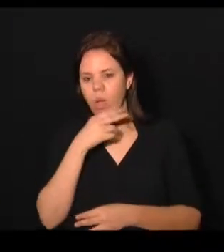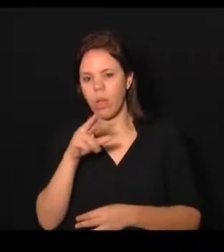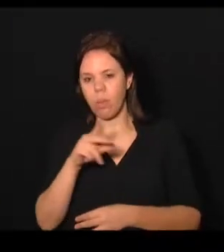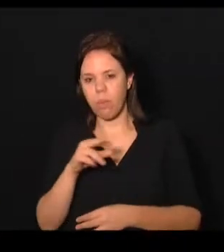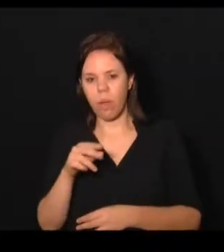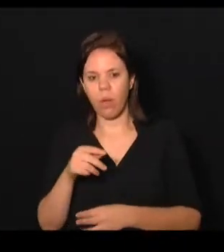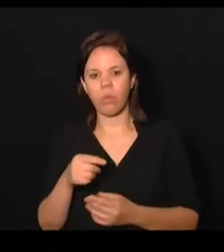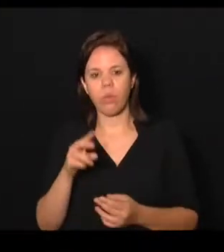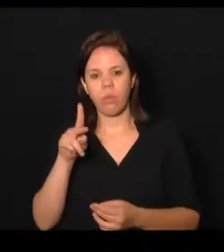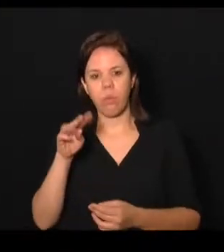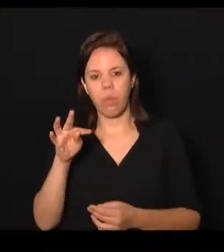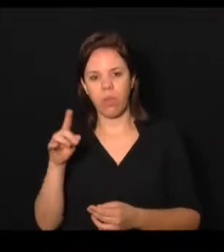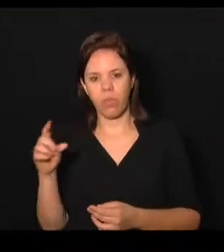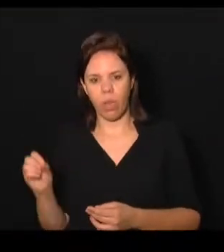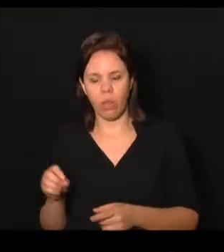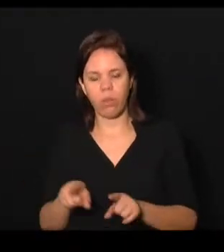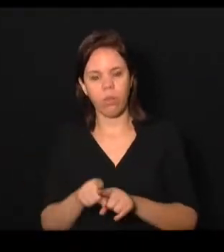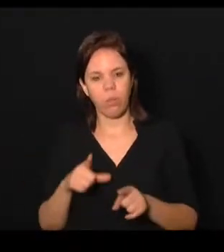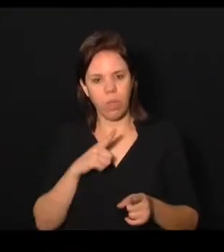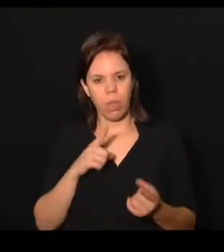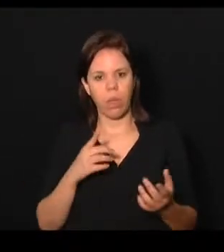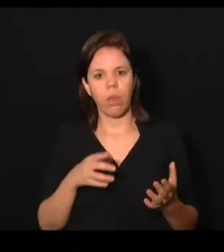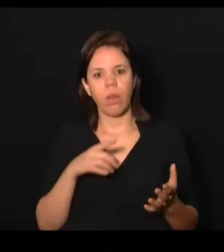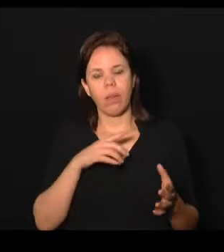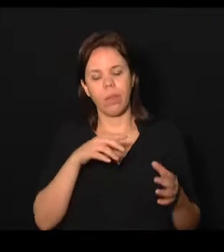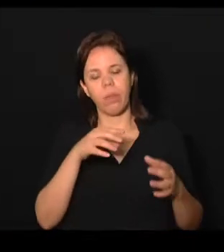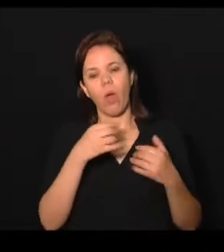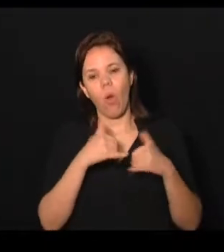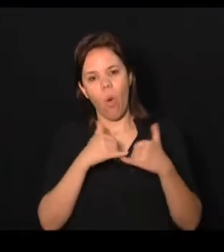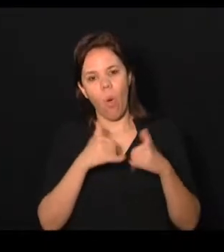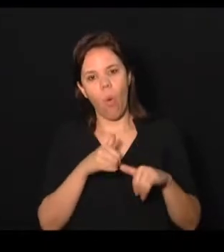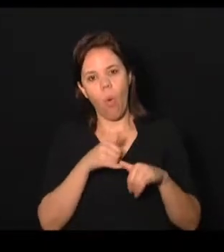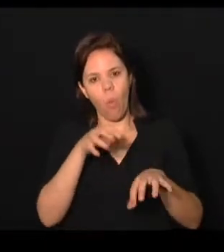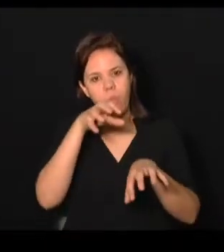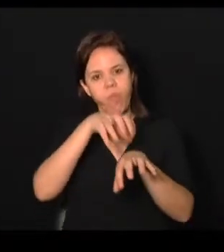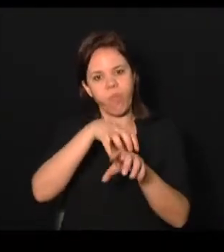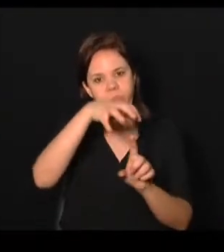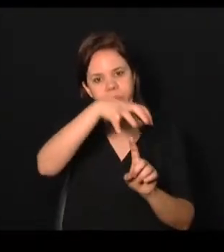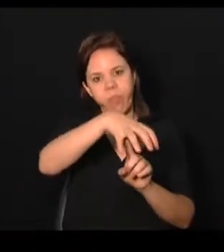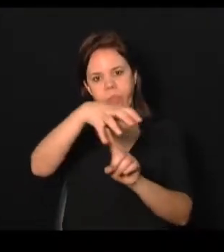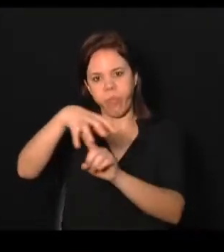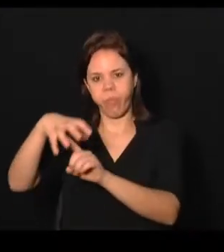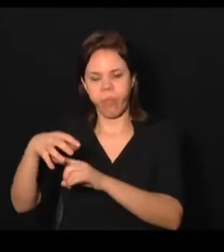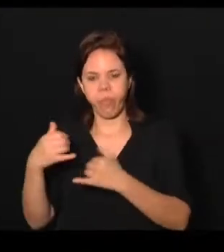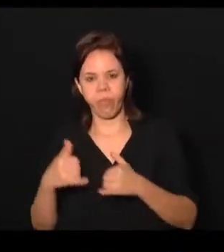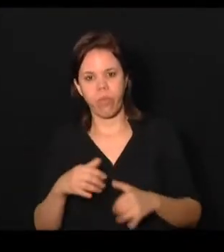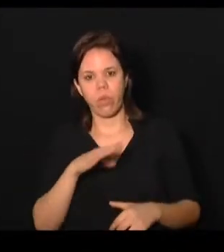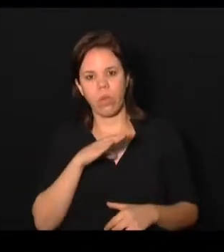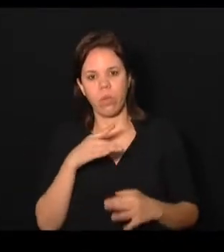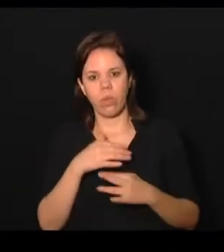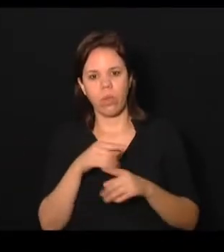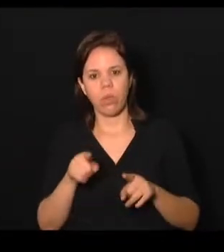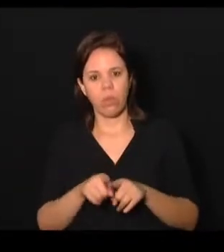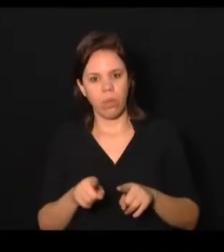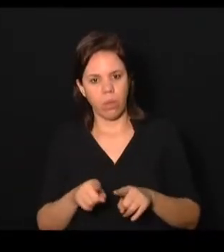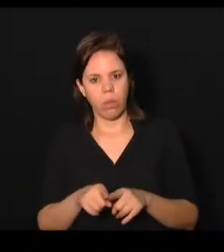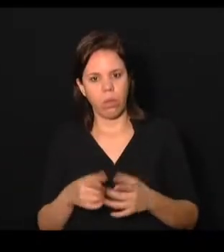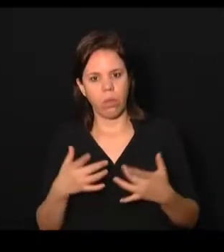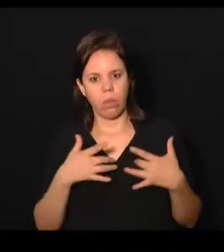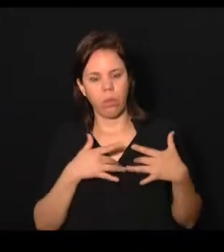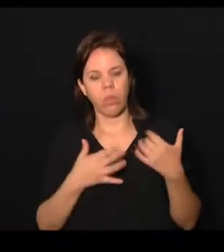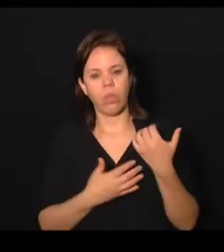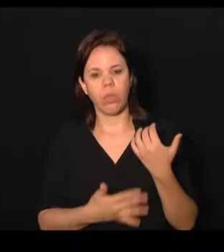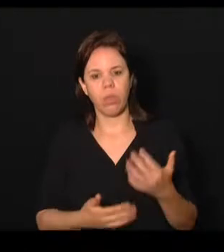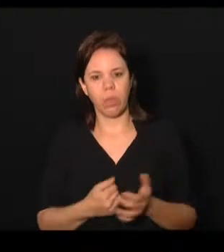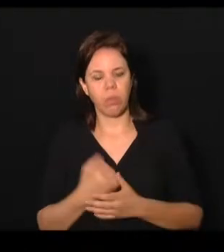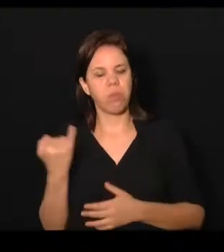tem também a coleta itinerante deles, né, que é através do ônibus, que eles vão em alguns lugares da cidade, como Largo do Rosário e tal, para doação.